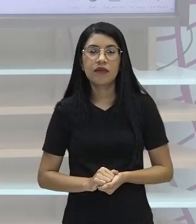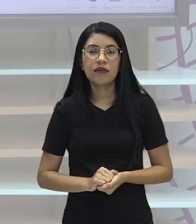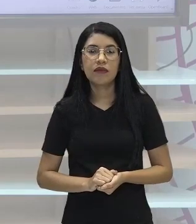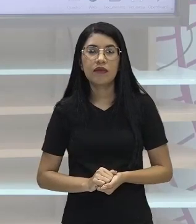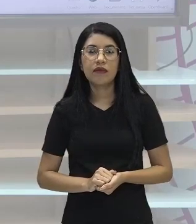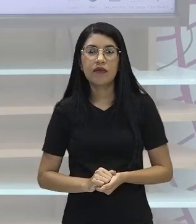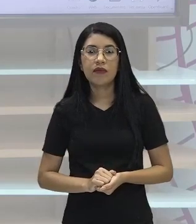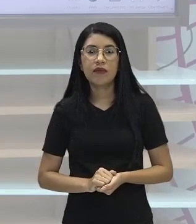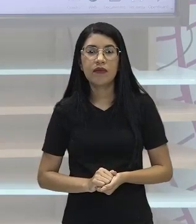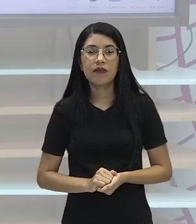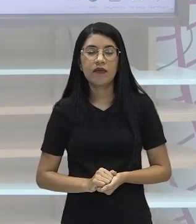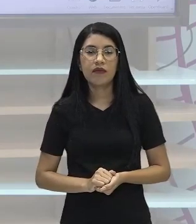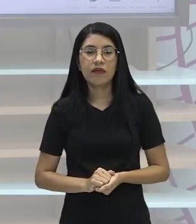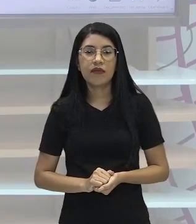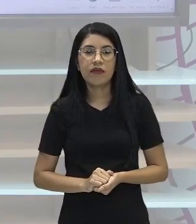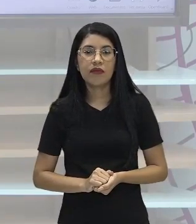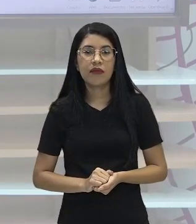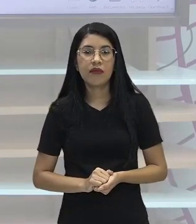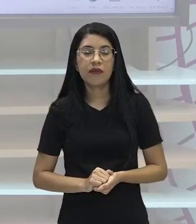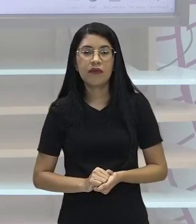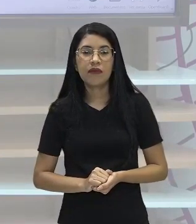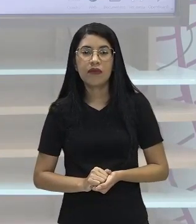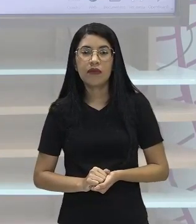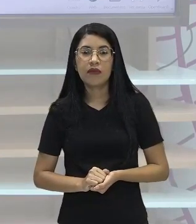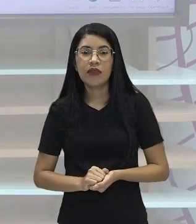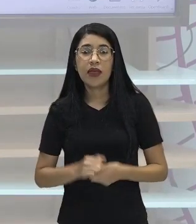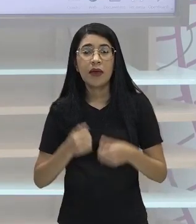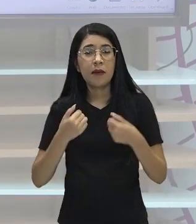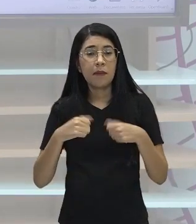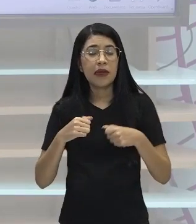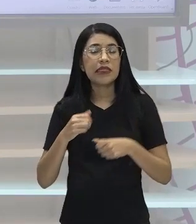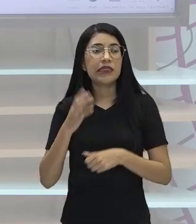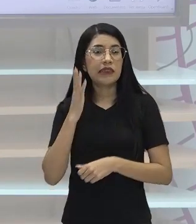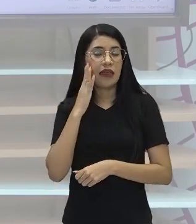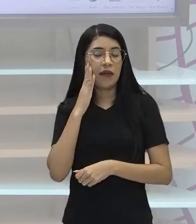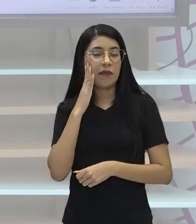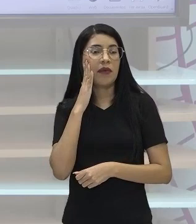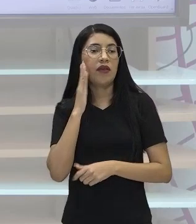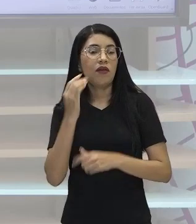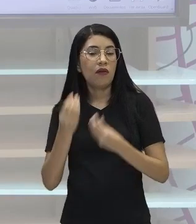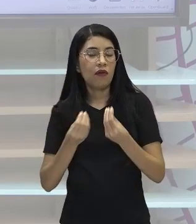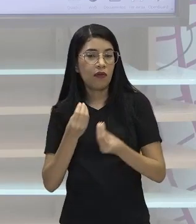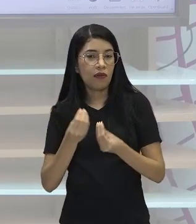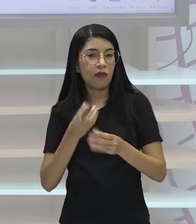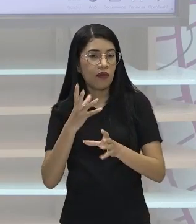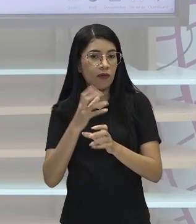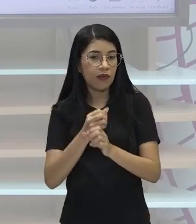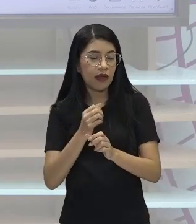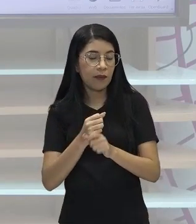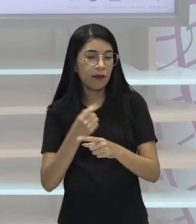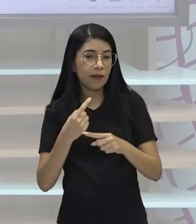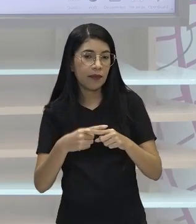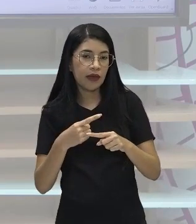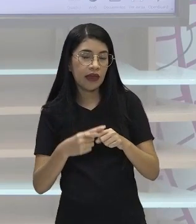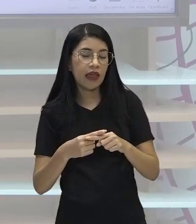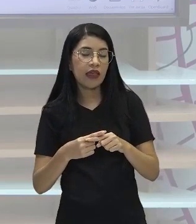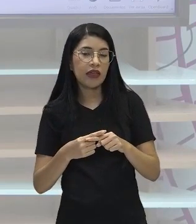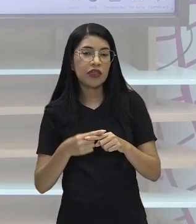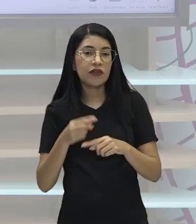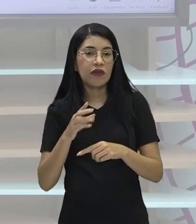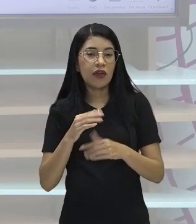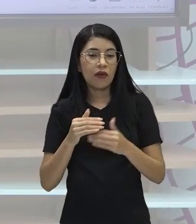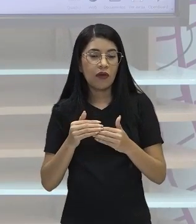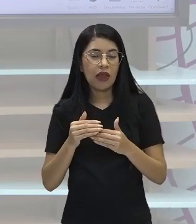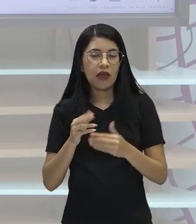isso é tão bom você saber fazer? Porque nós vamos para números da nossa zona